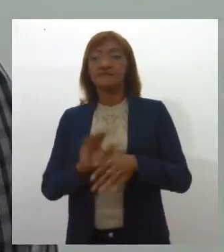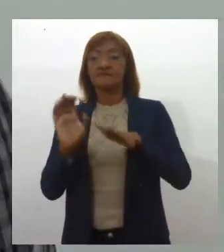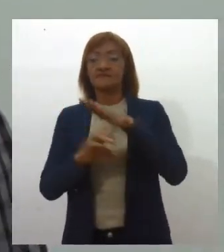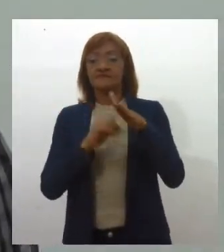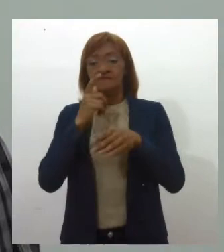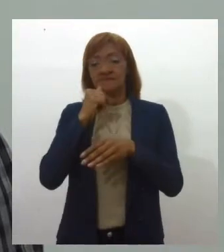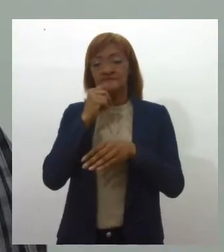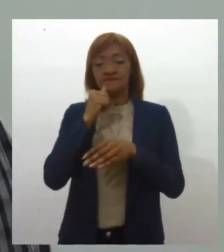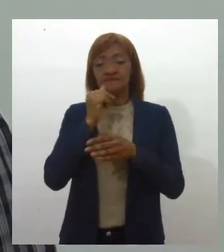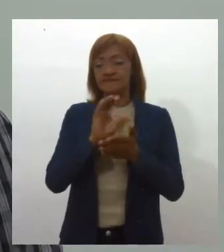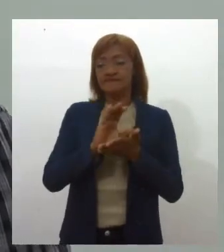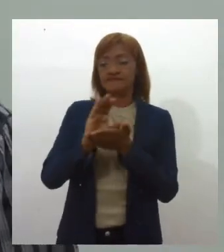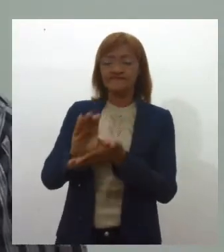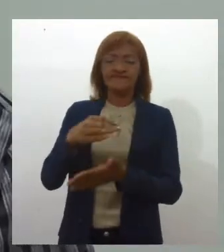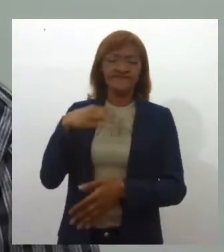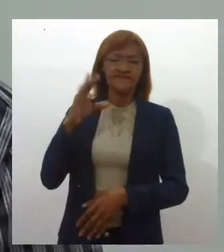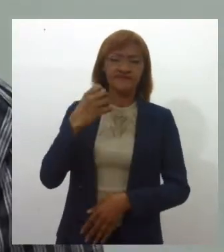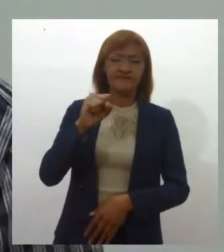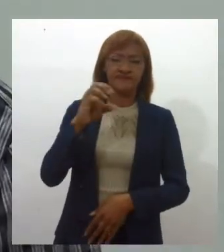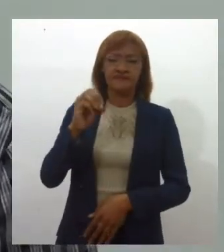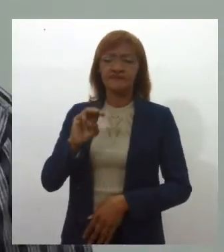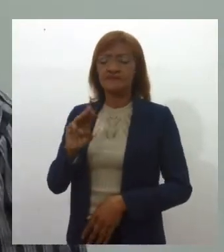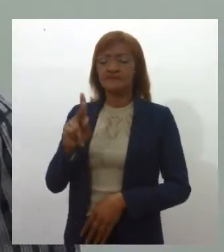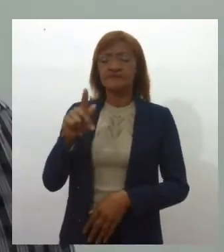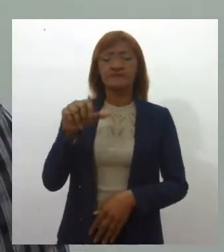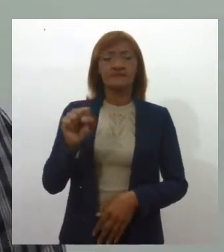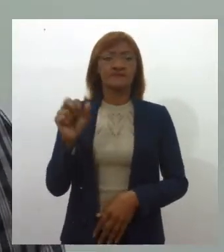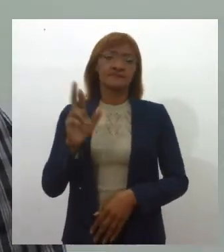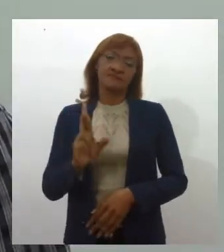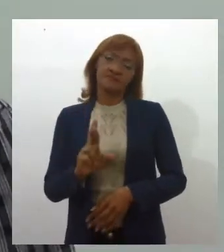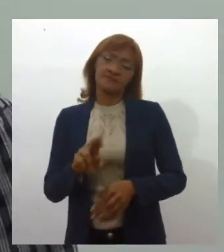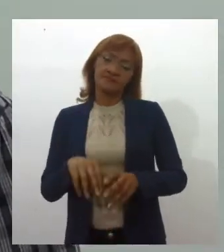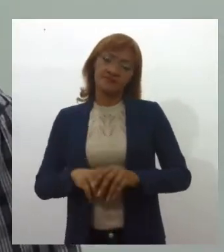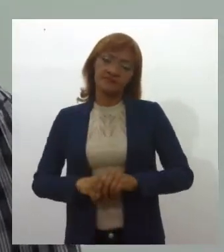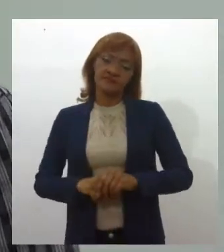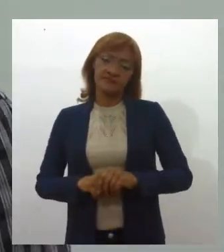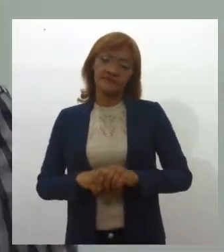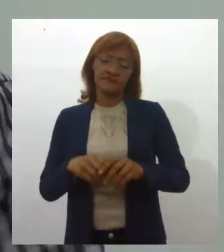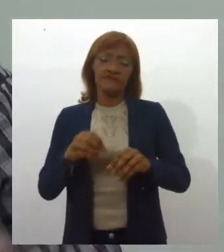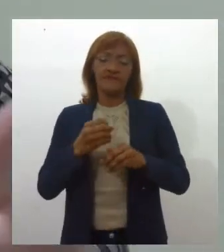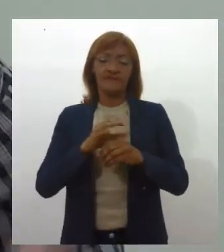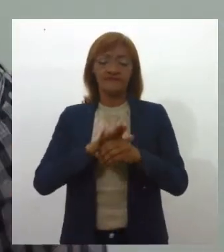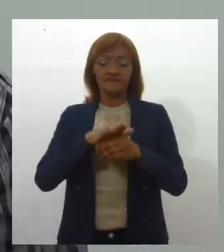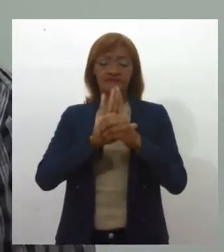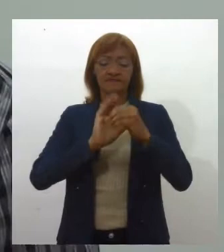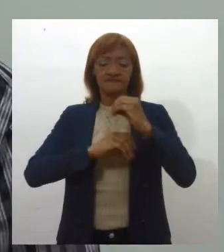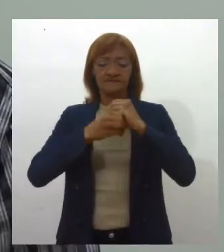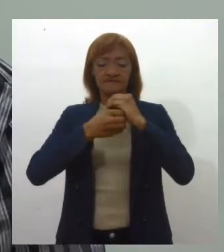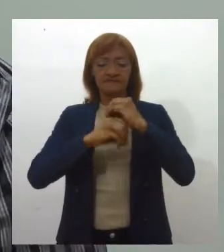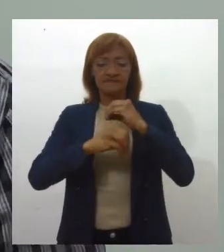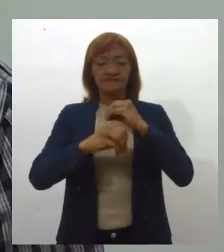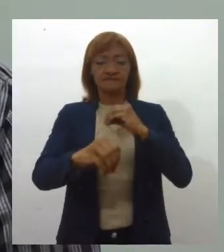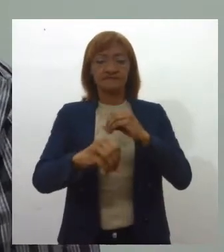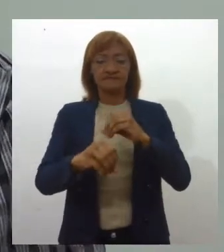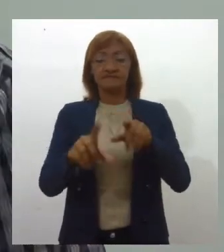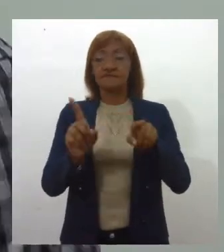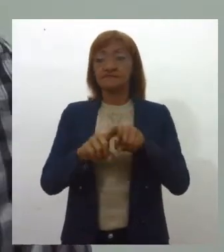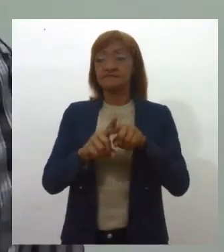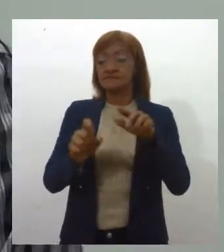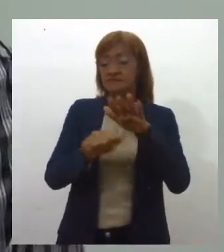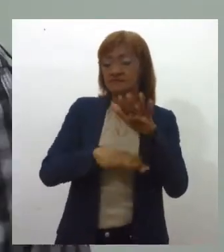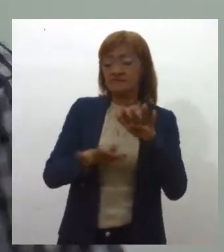município de Itabaiana mais de R$80 milhões em esgotamento sanitário e na rede de drenagem, que